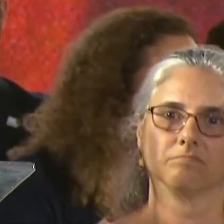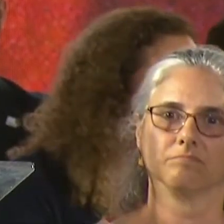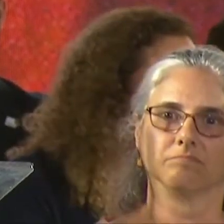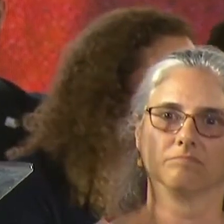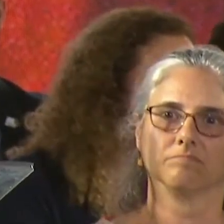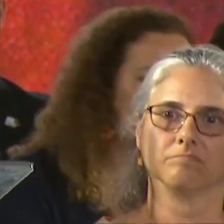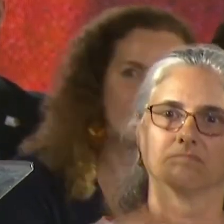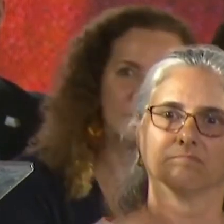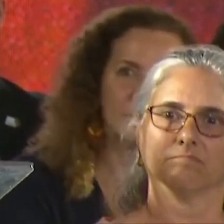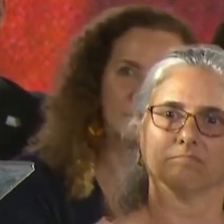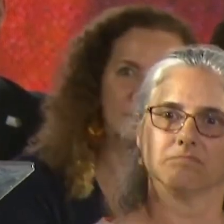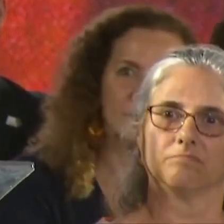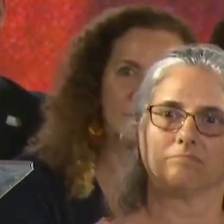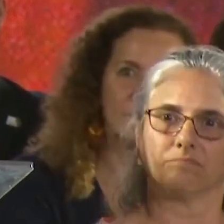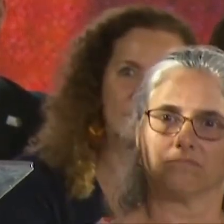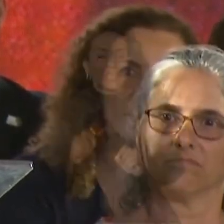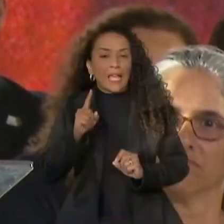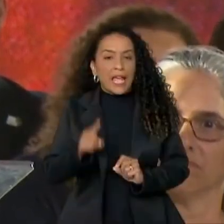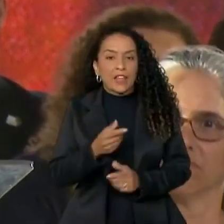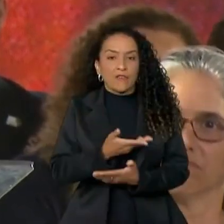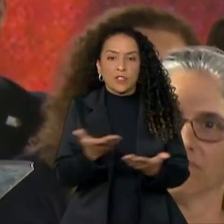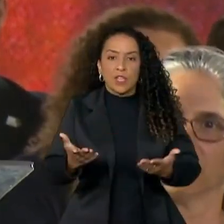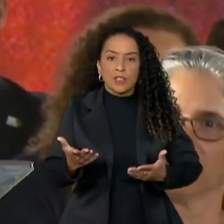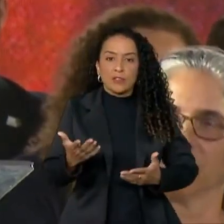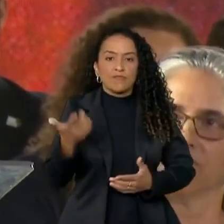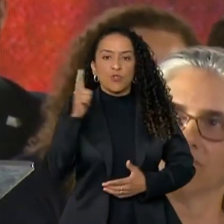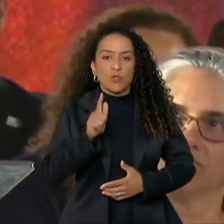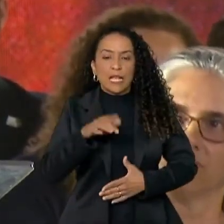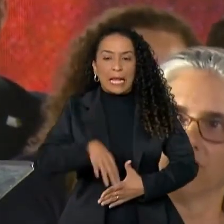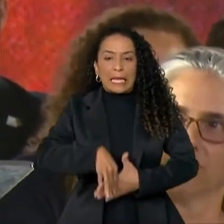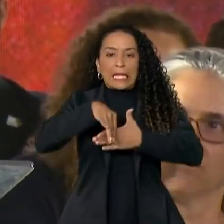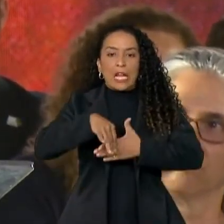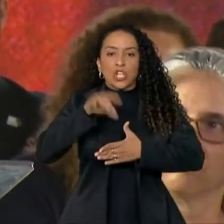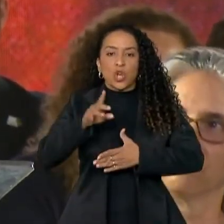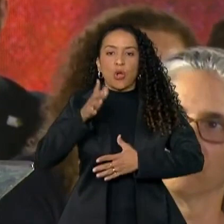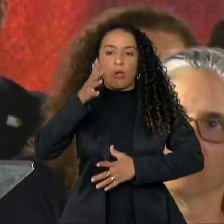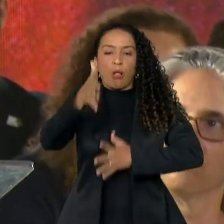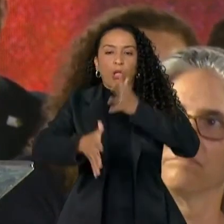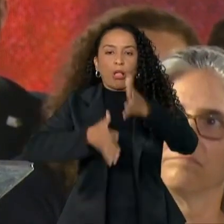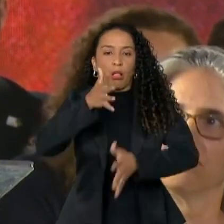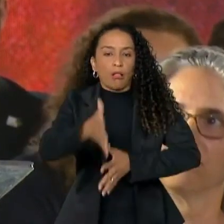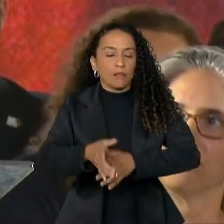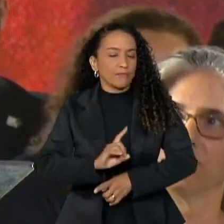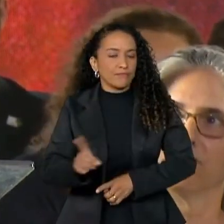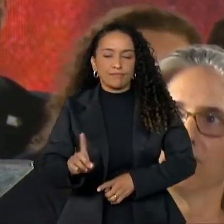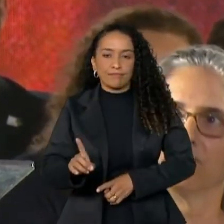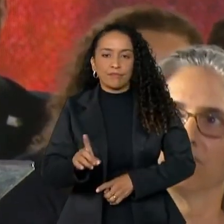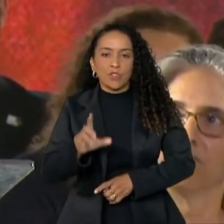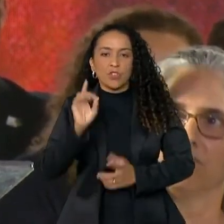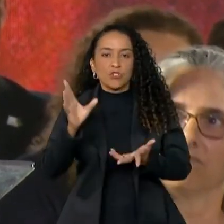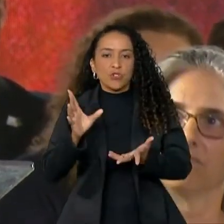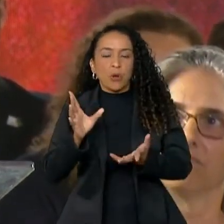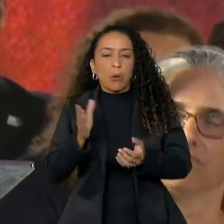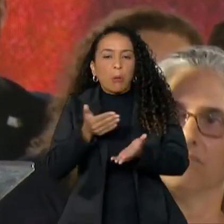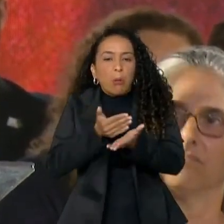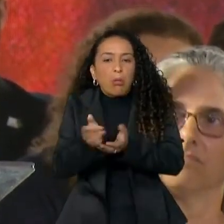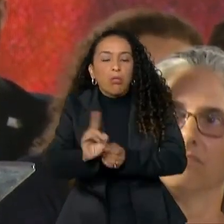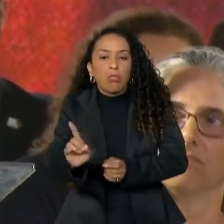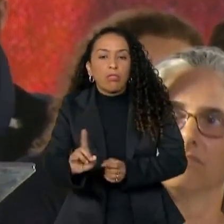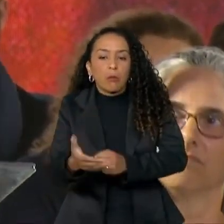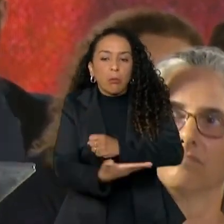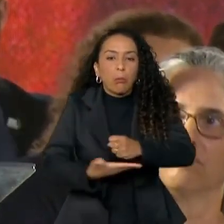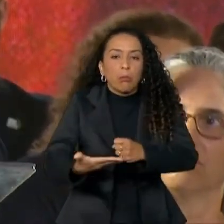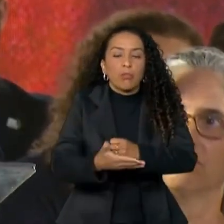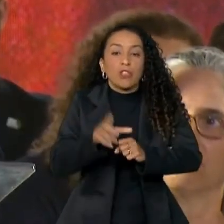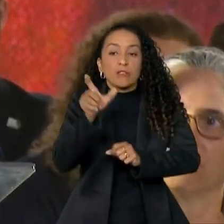companheiros e companheiras, é que você não governa com discurso. Você não governa com principismo. Você conversa